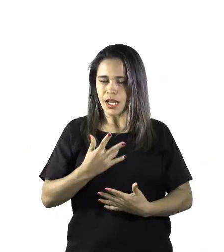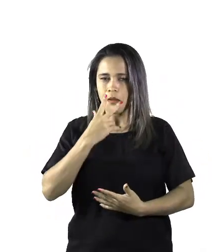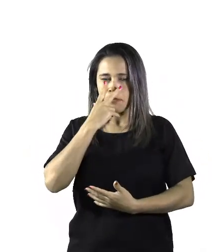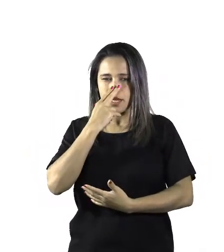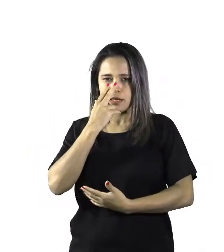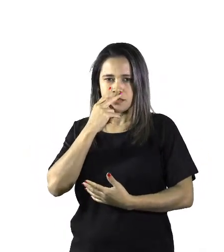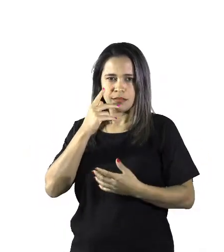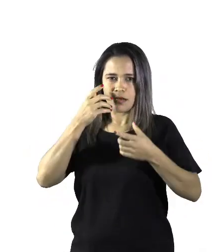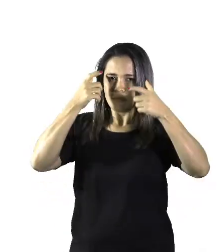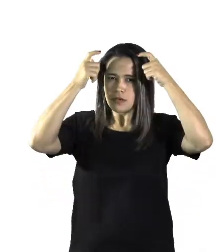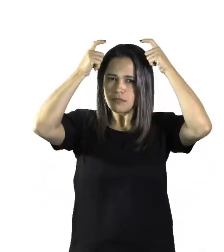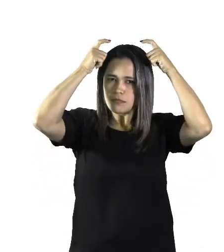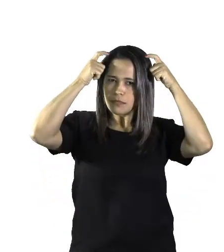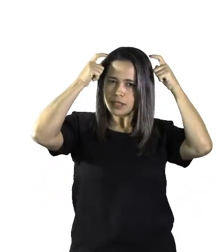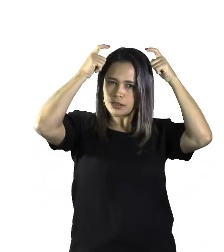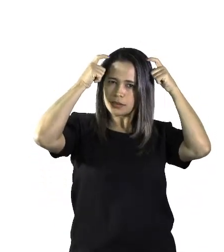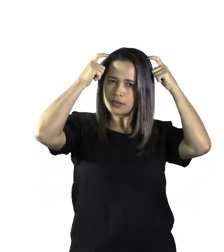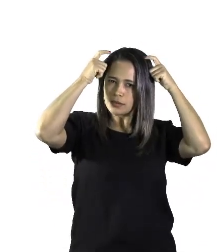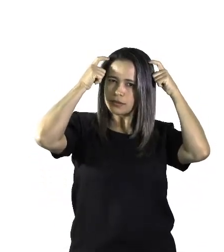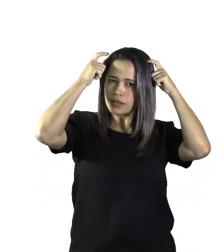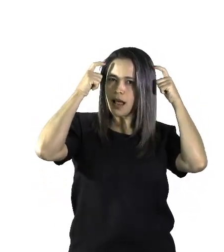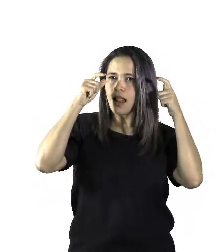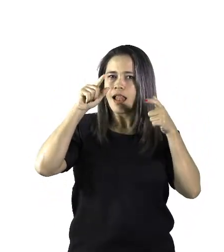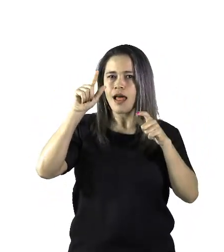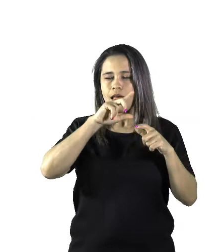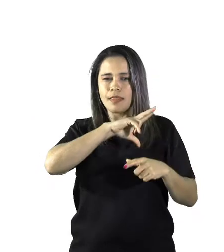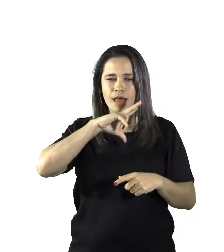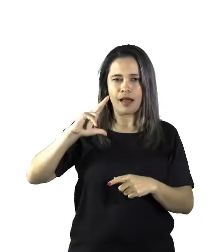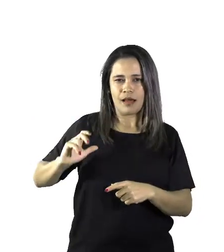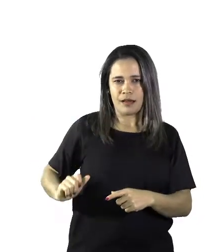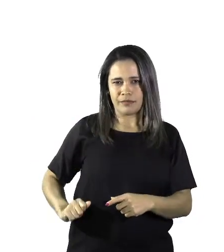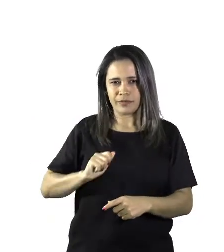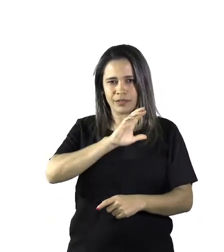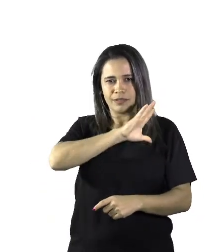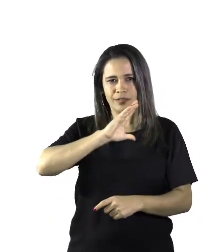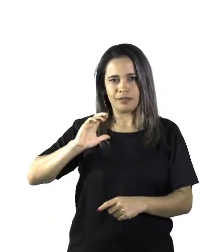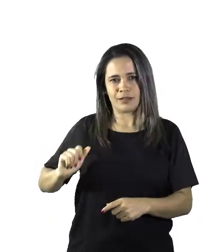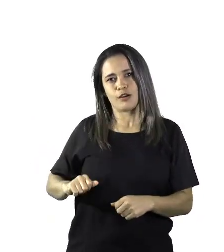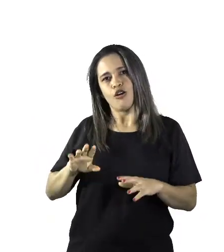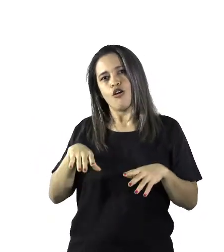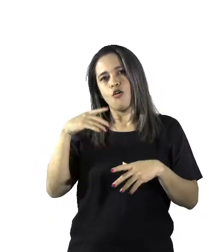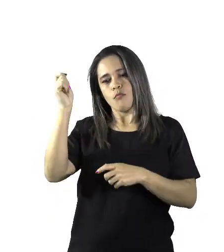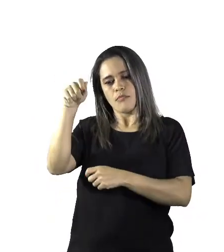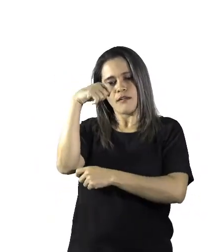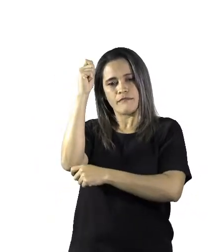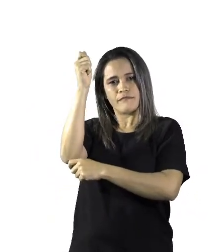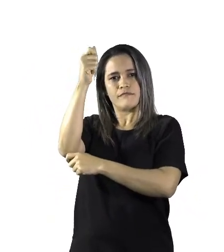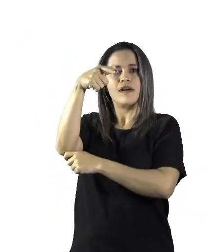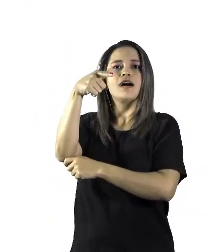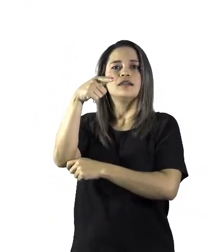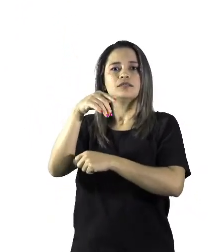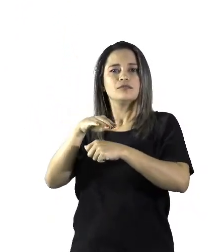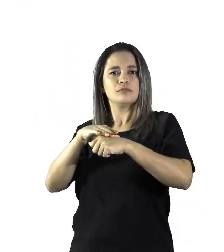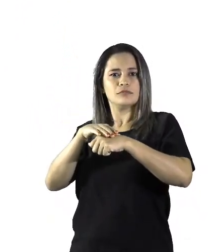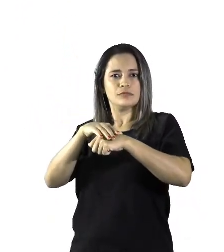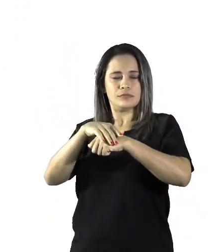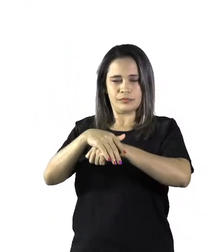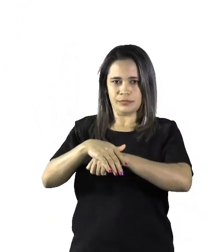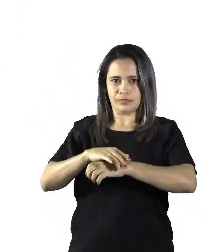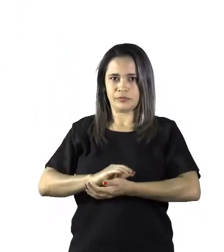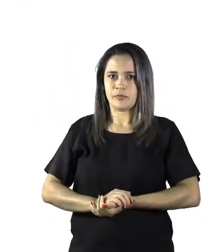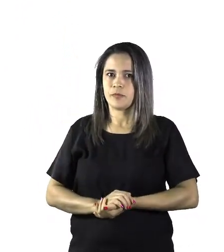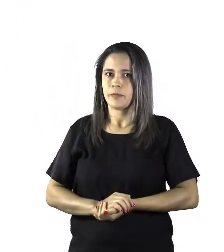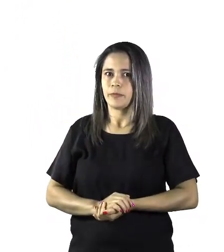uma princesa das terras da África ou uma fada do reino do luar. Do lado da